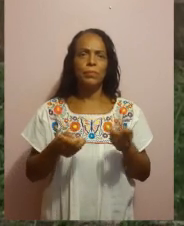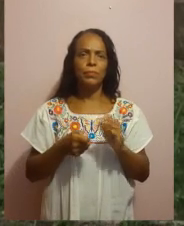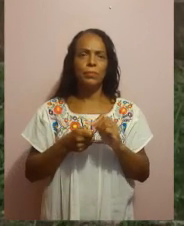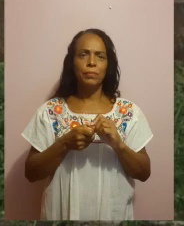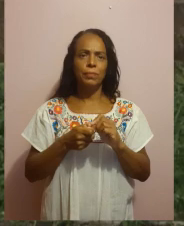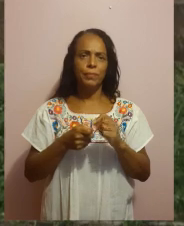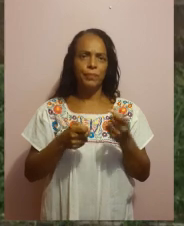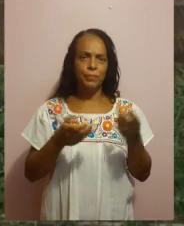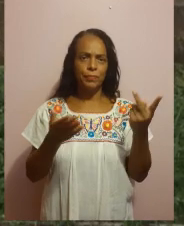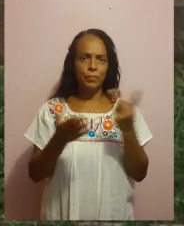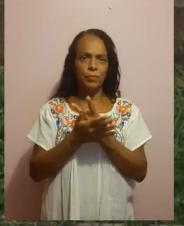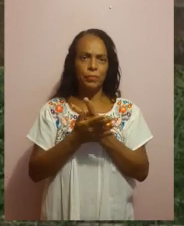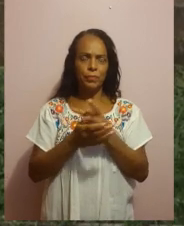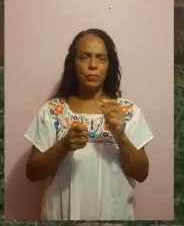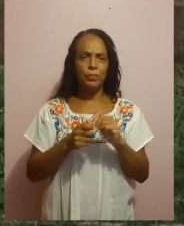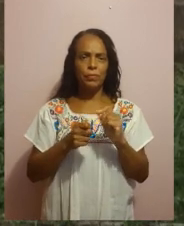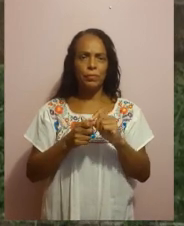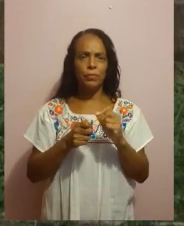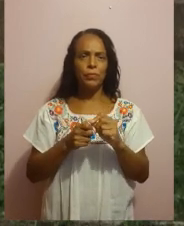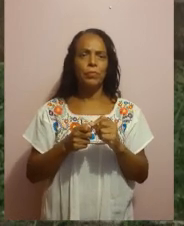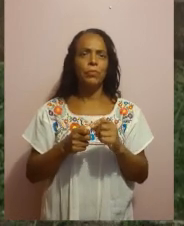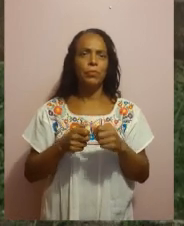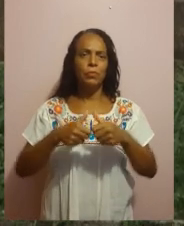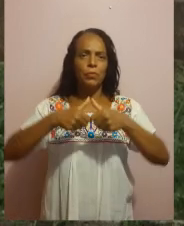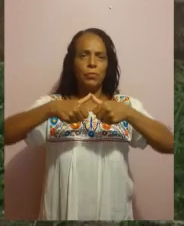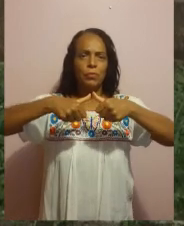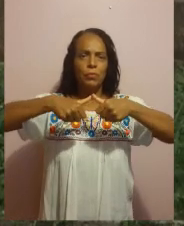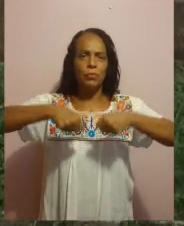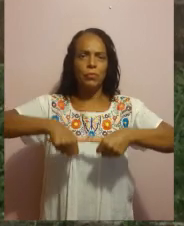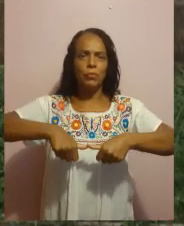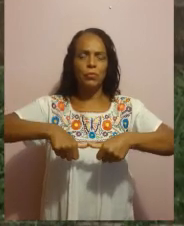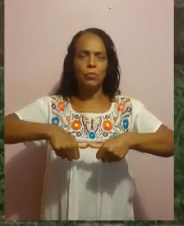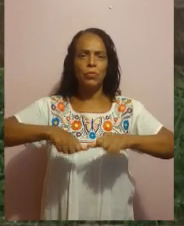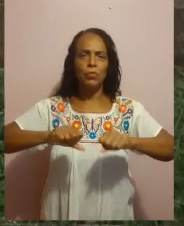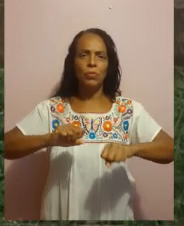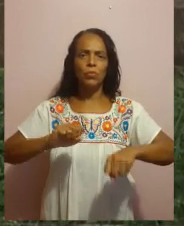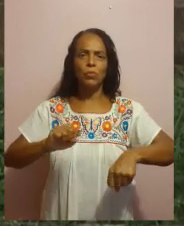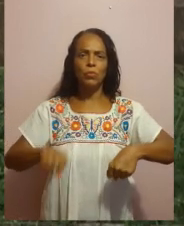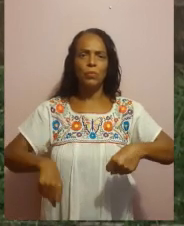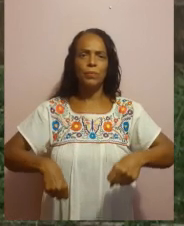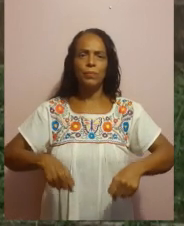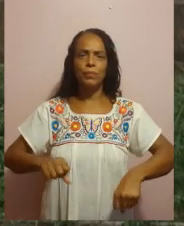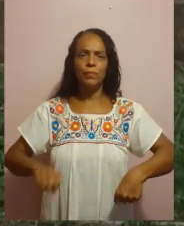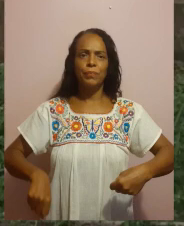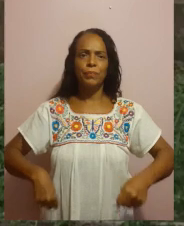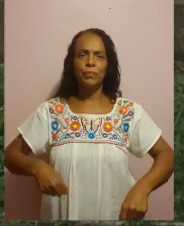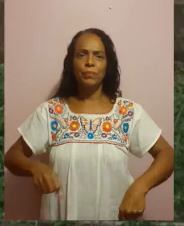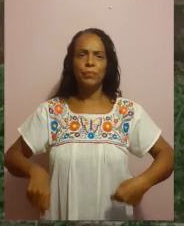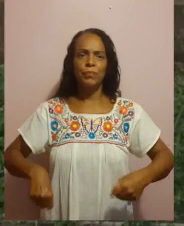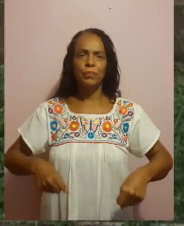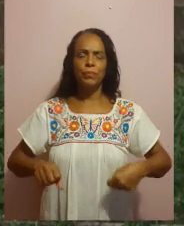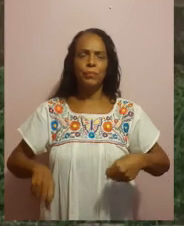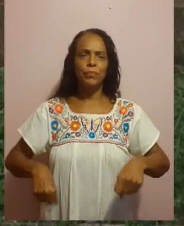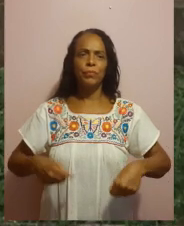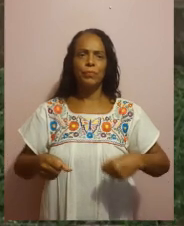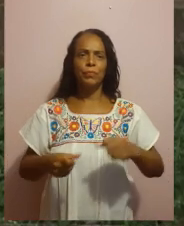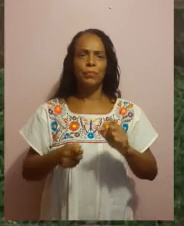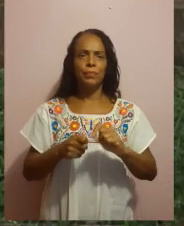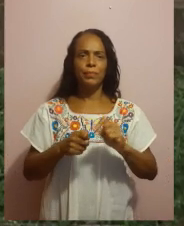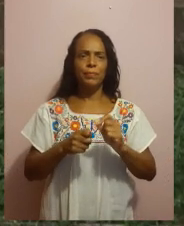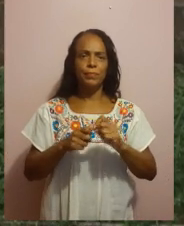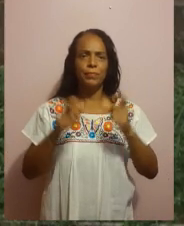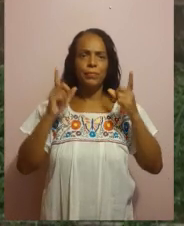ela ficasse assim, paralítica mesmo, tendo que